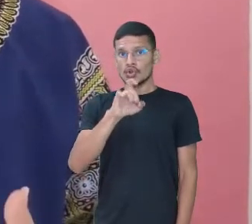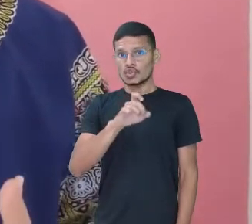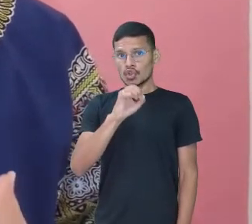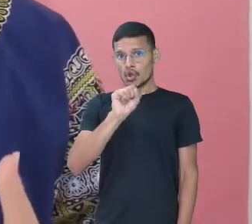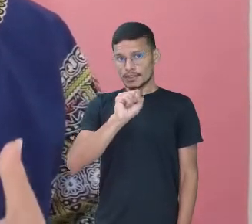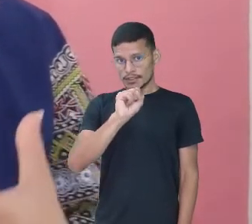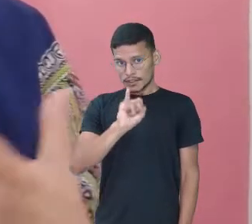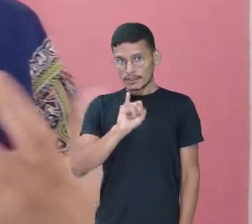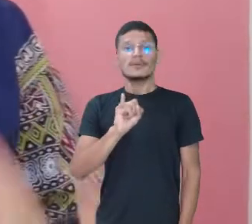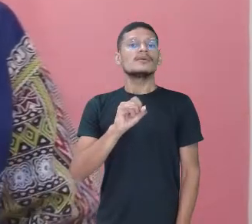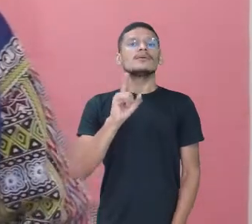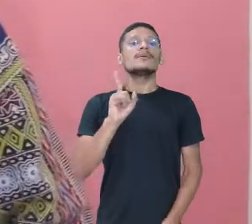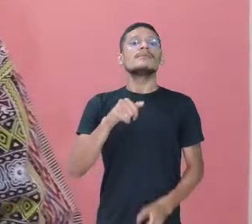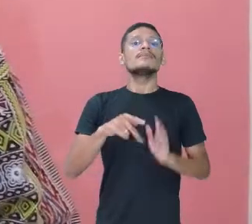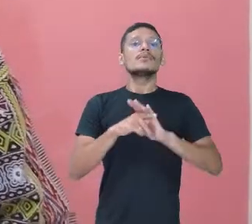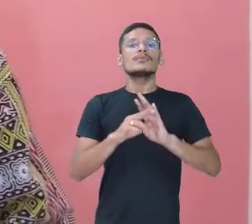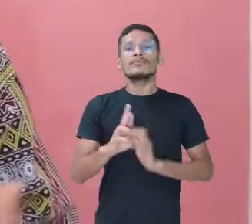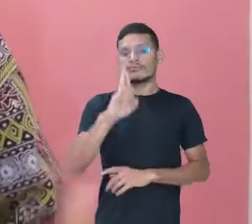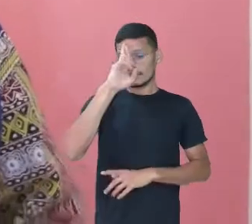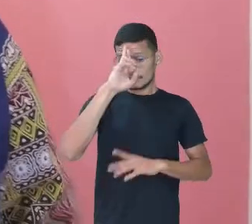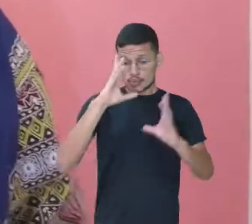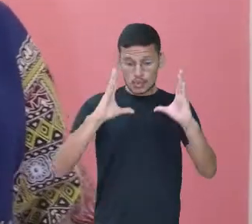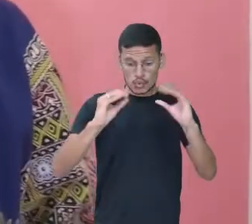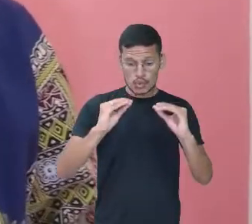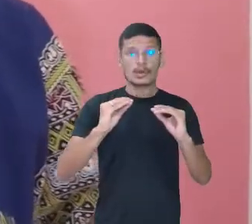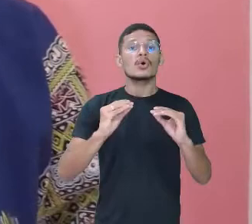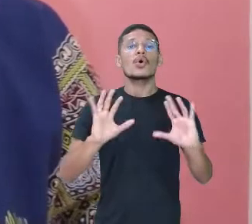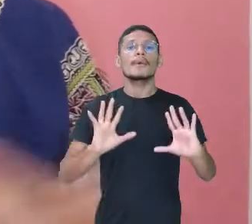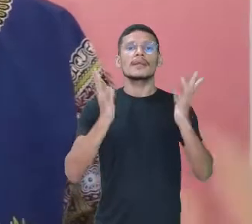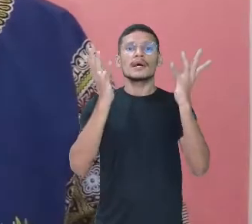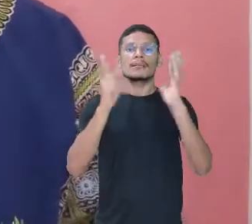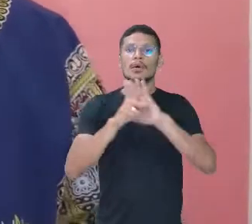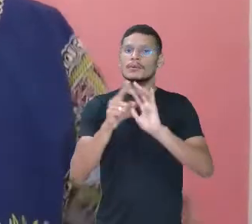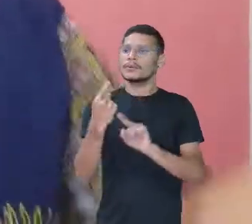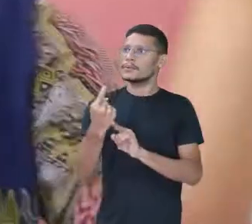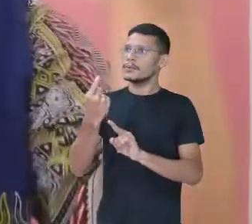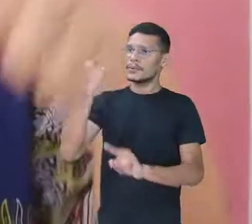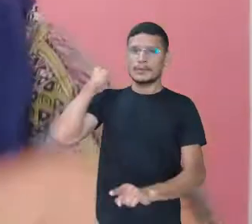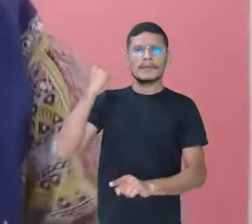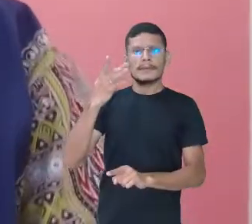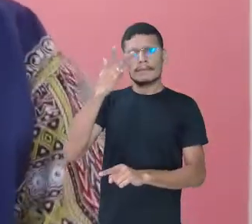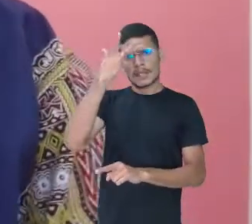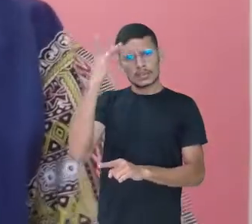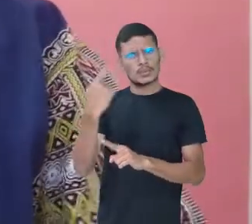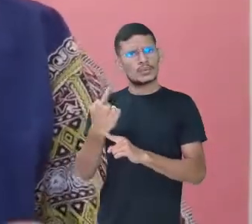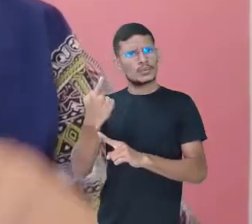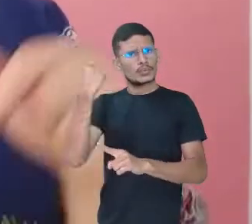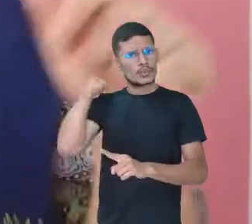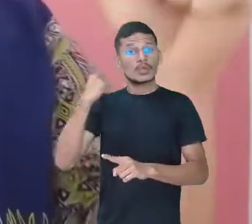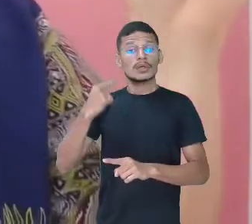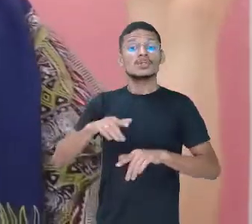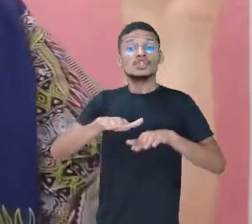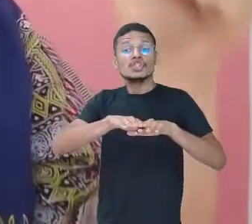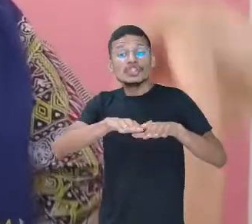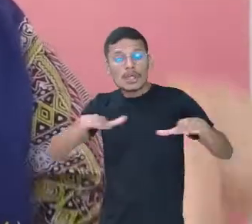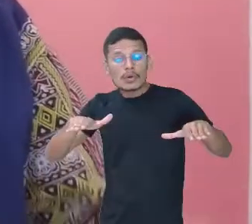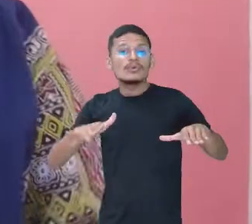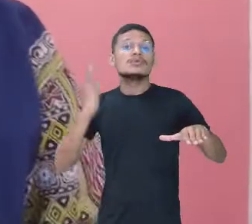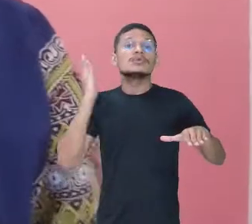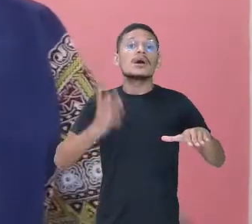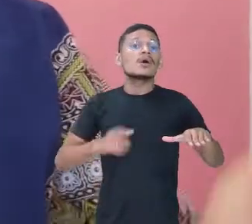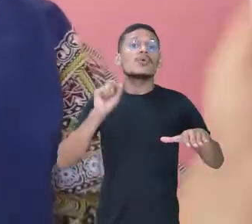meia-noite, em homenagem aos nossos ancestrais, aqueles ancestrais que naquele chão